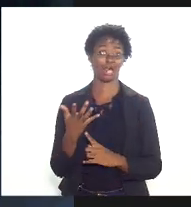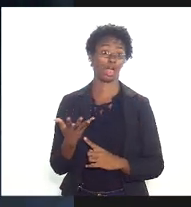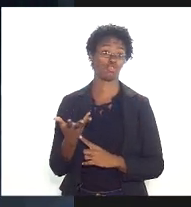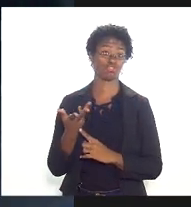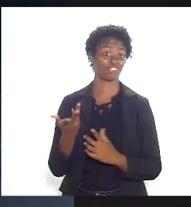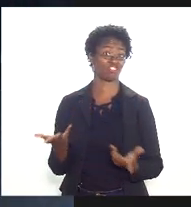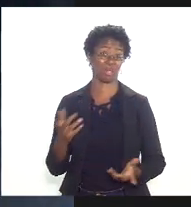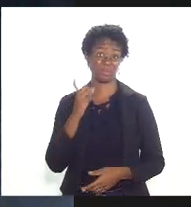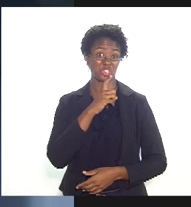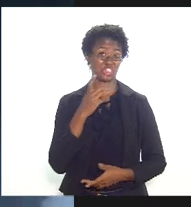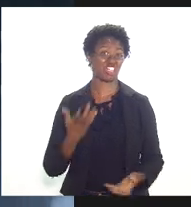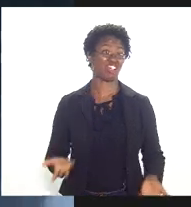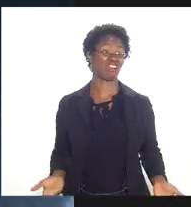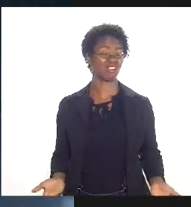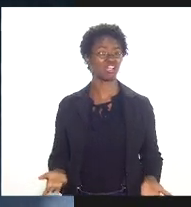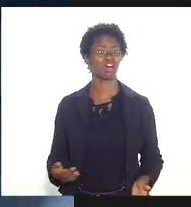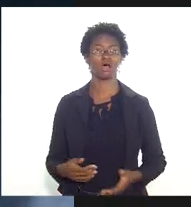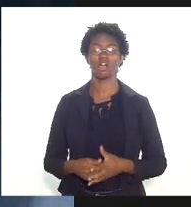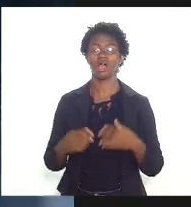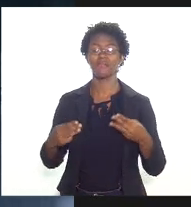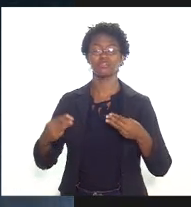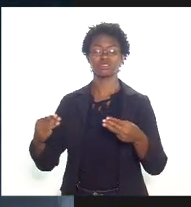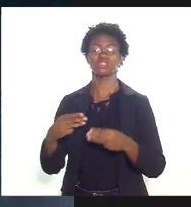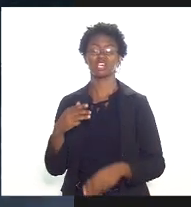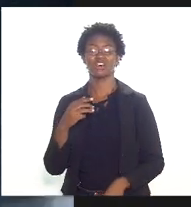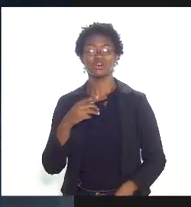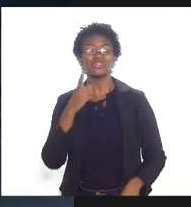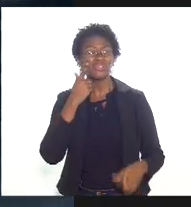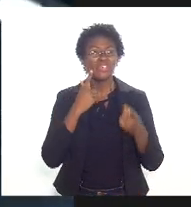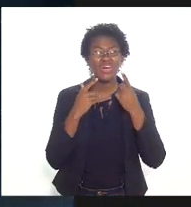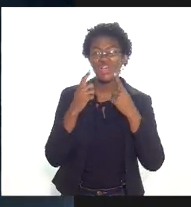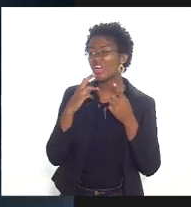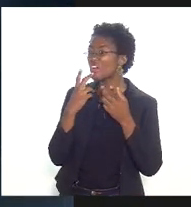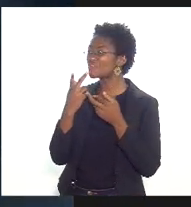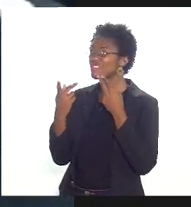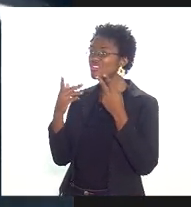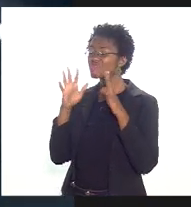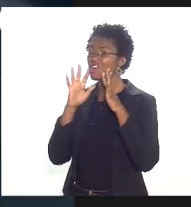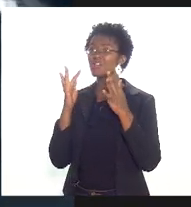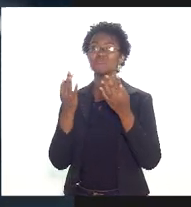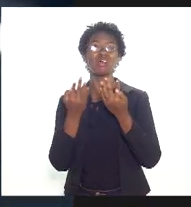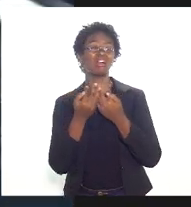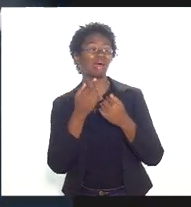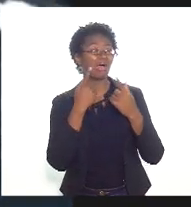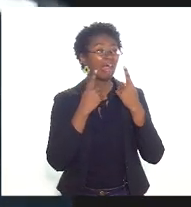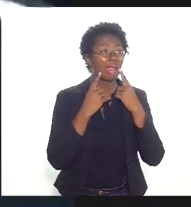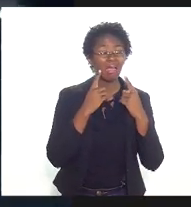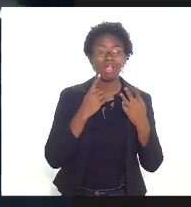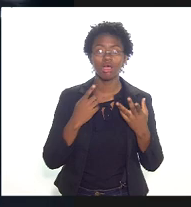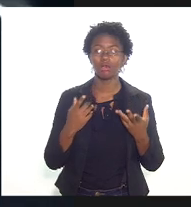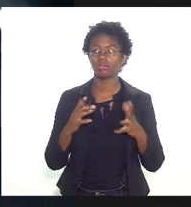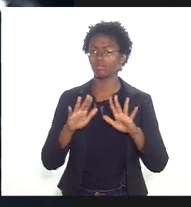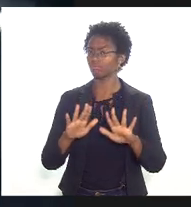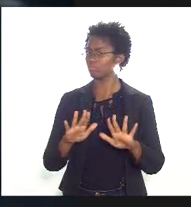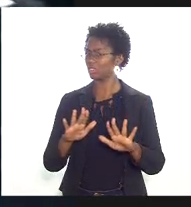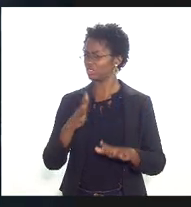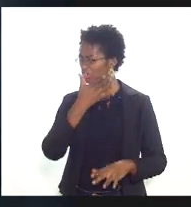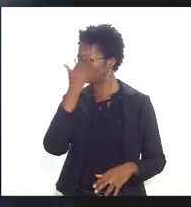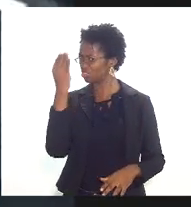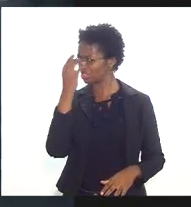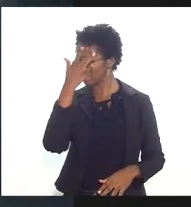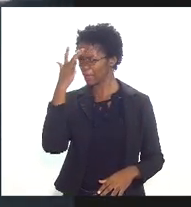sem contar que a minha chorou fala da família dos ele esqueceu das outras coisas que já morreram